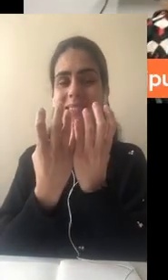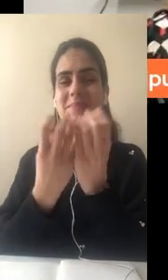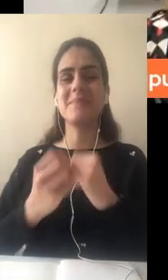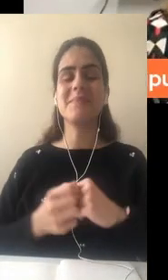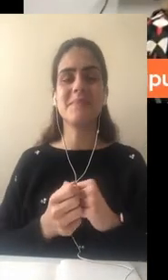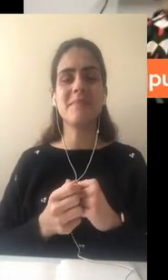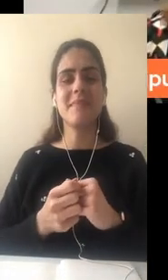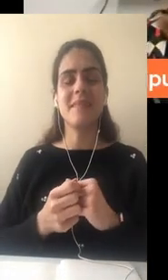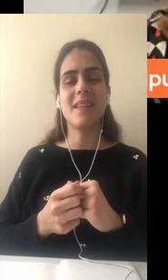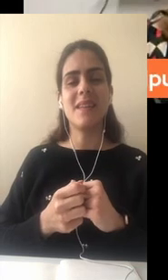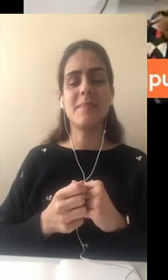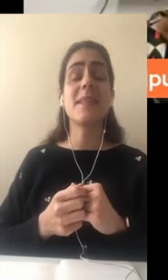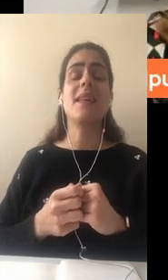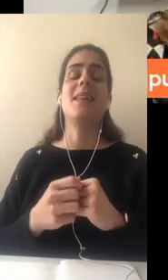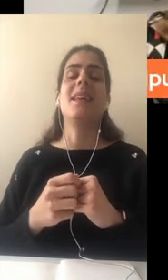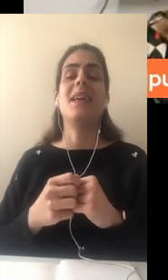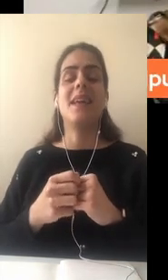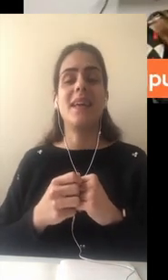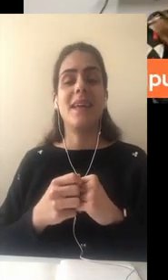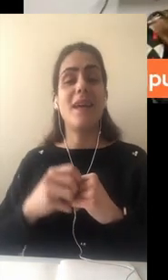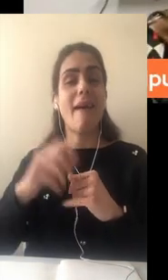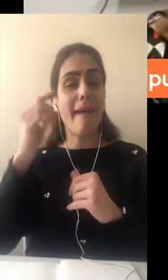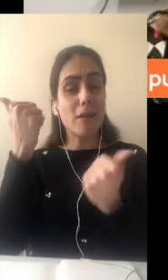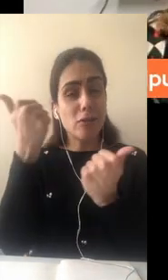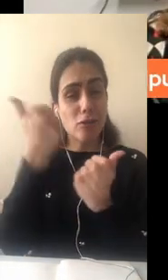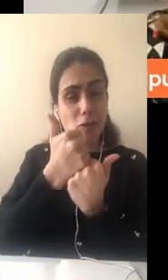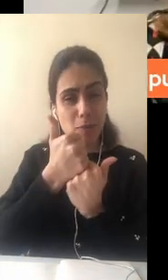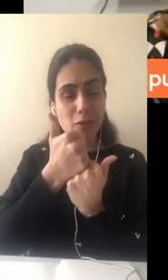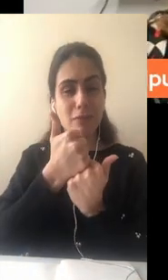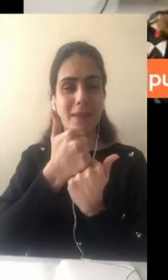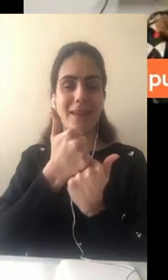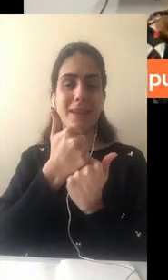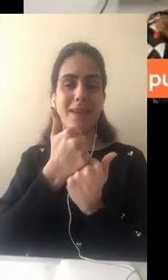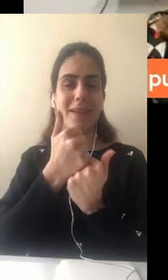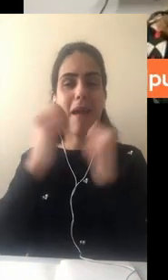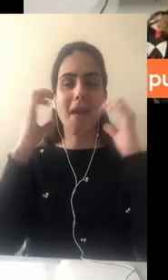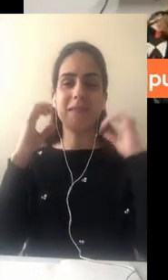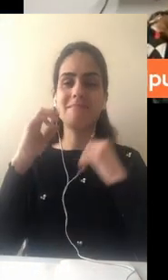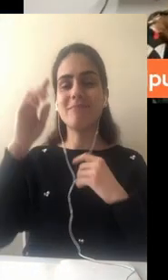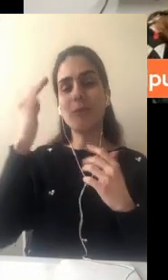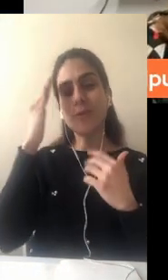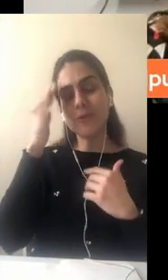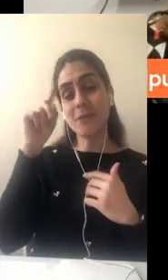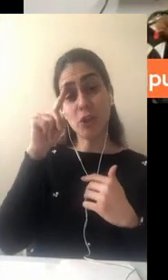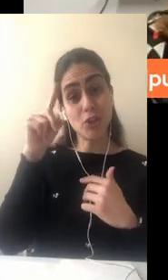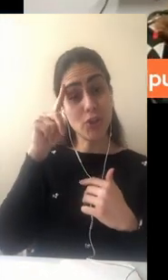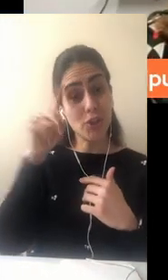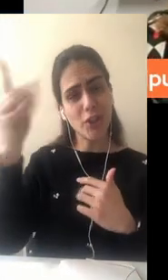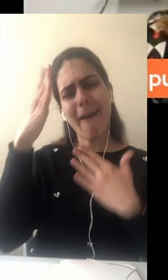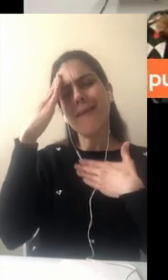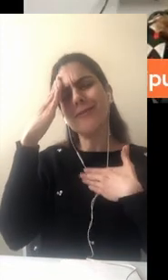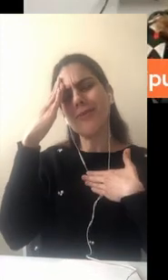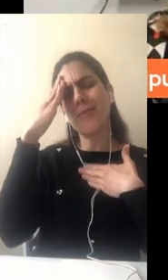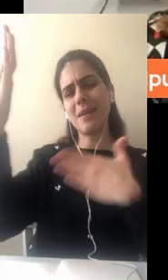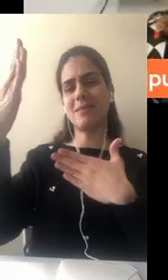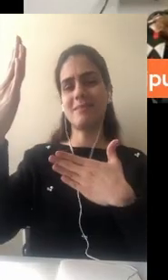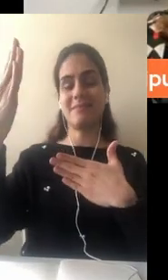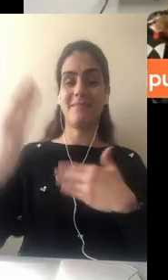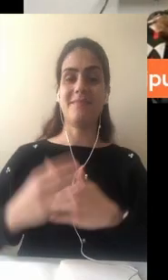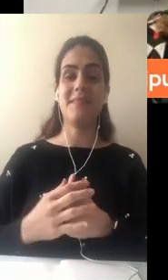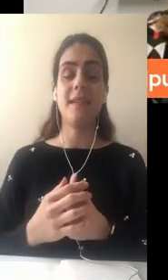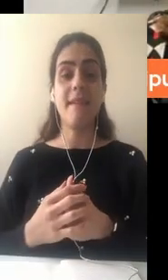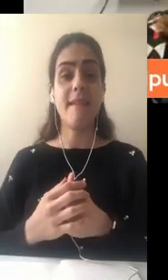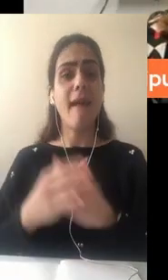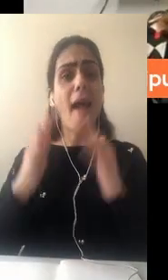Então, sugira a troca. Não vai lá brigar e meter o pau. Vai Uhum. lá e põe eles para pensar.